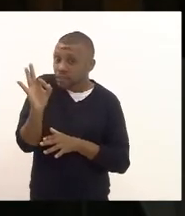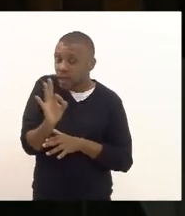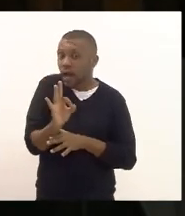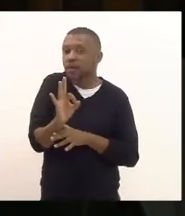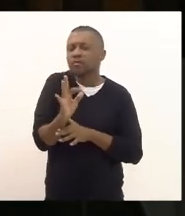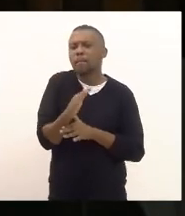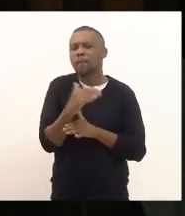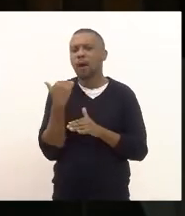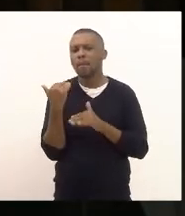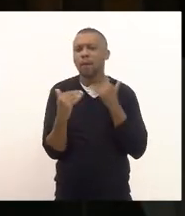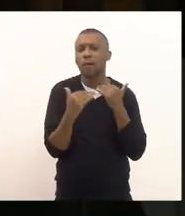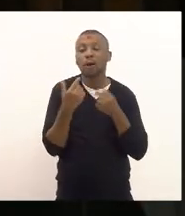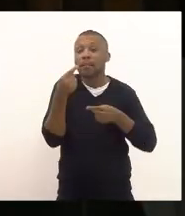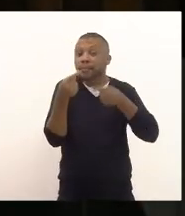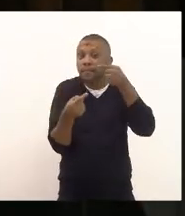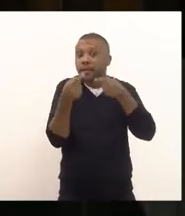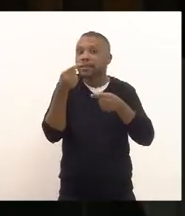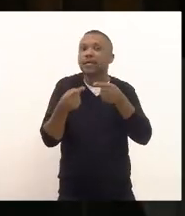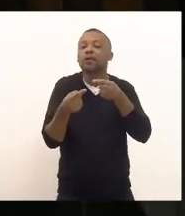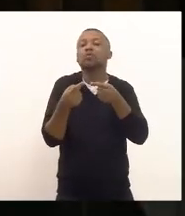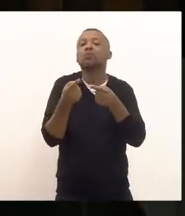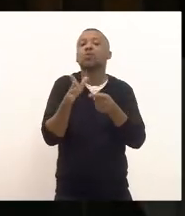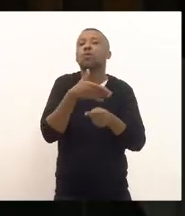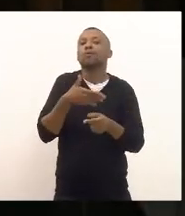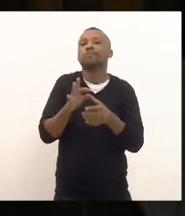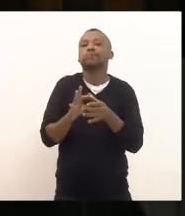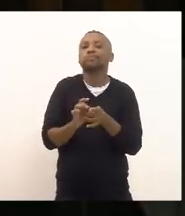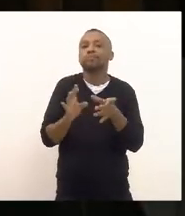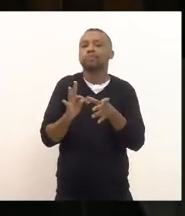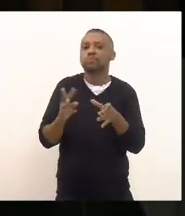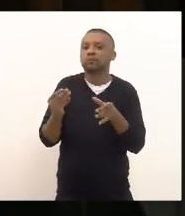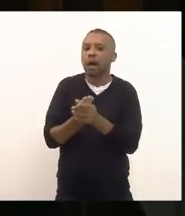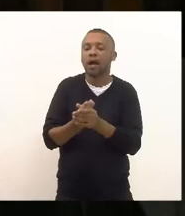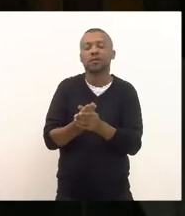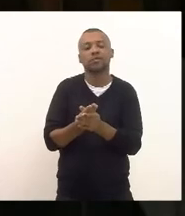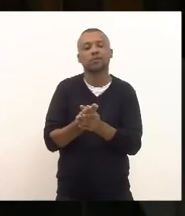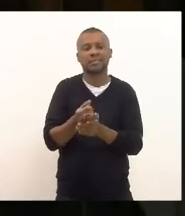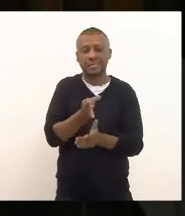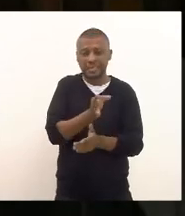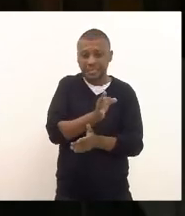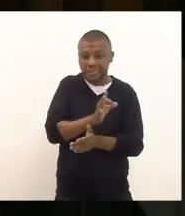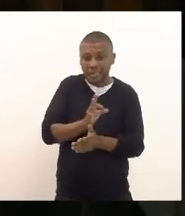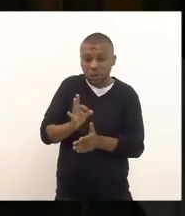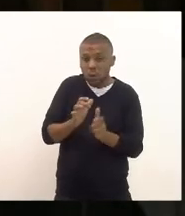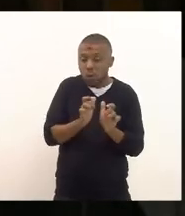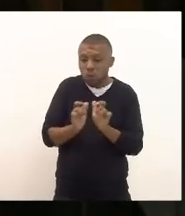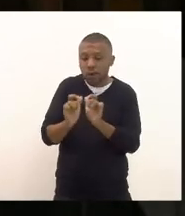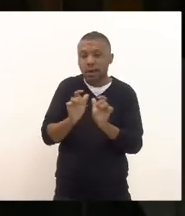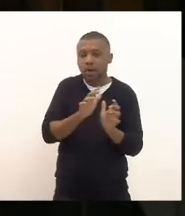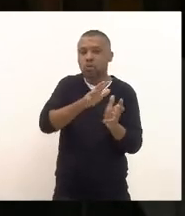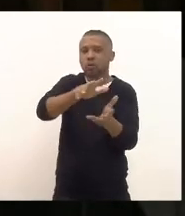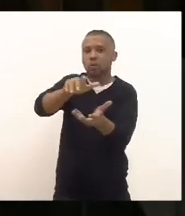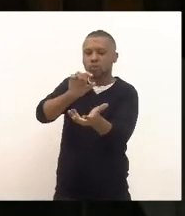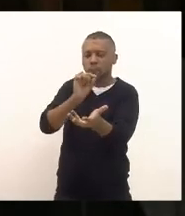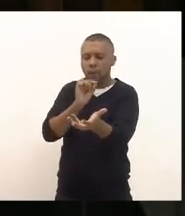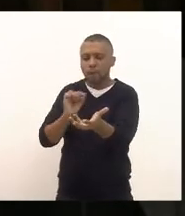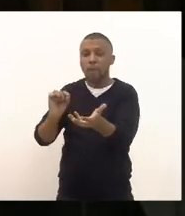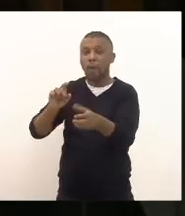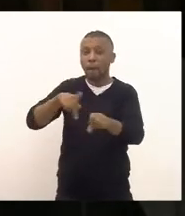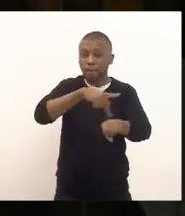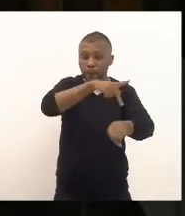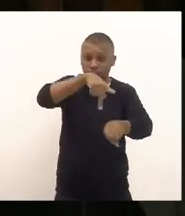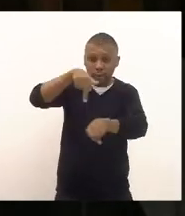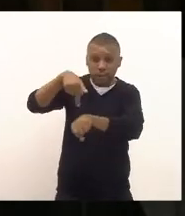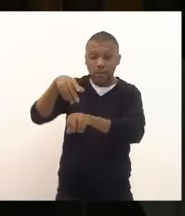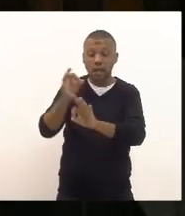debatendo aqui Estado democrático de direito é não há em nenhuma democracia do mundo é nenhum país